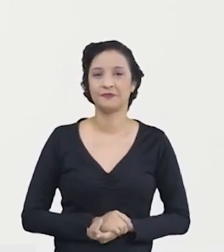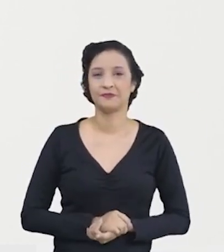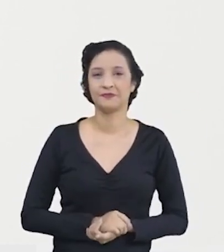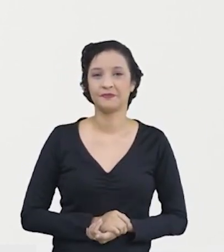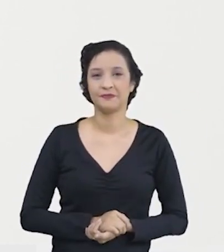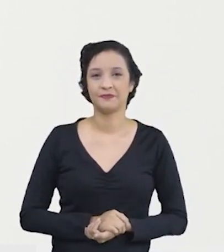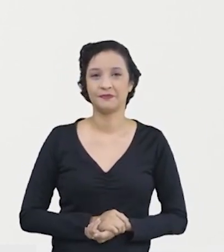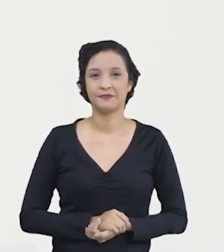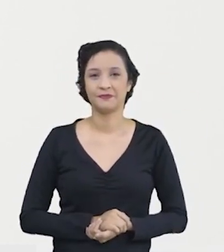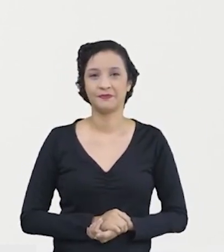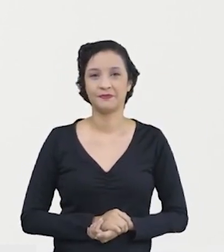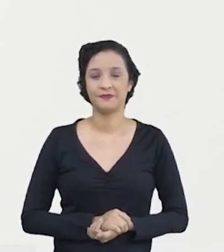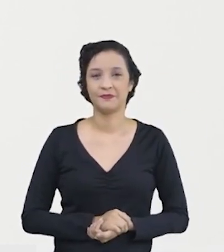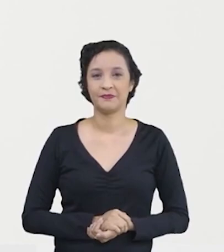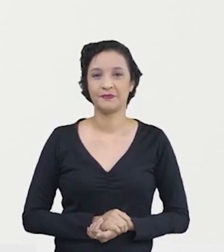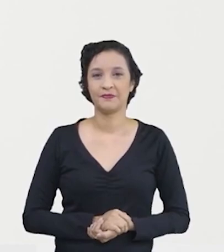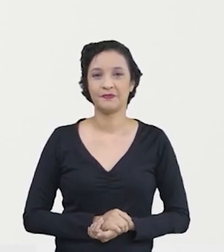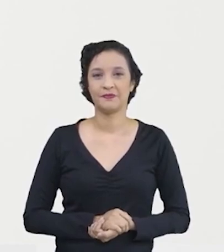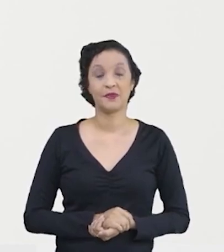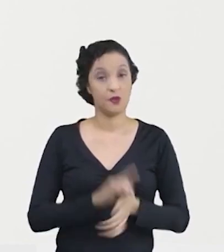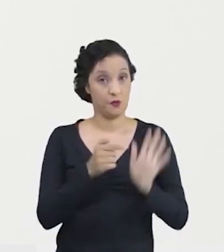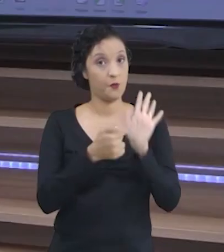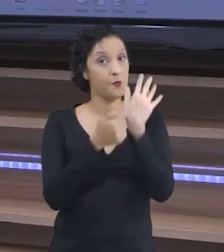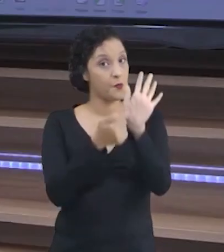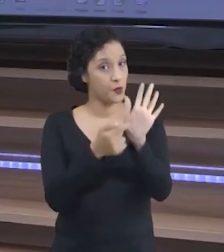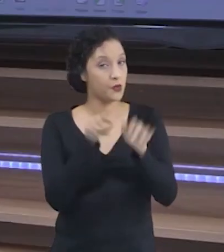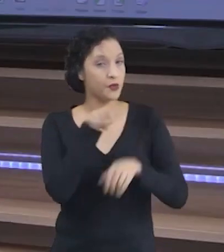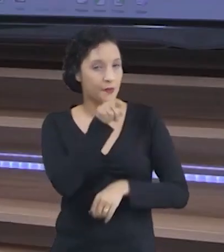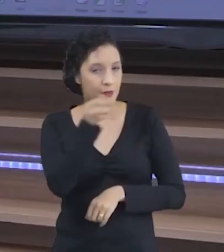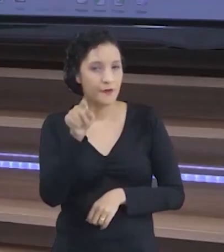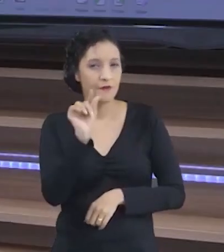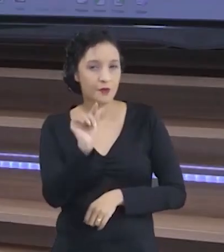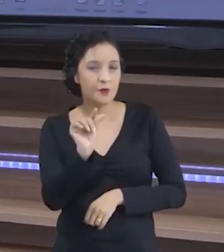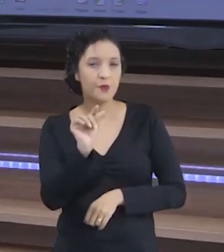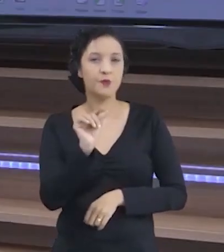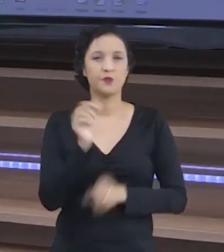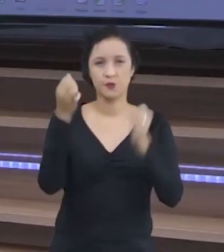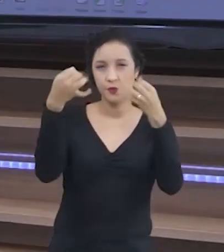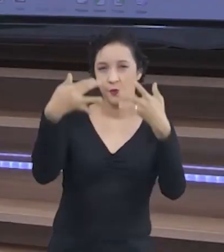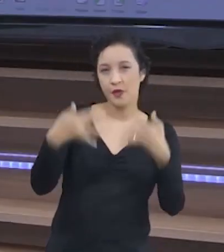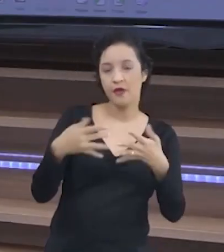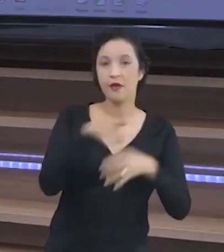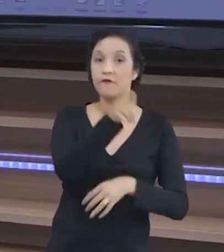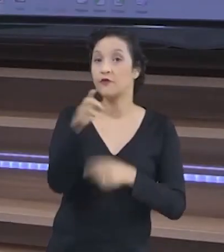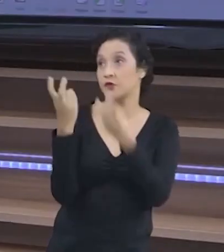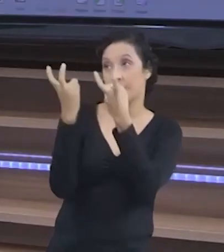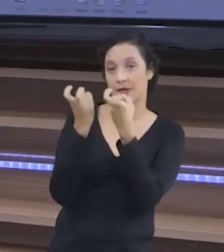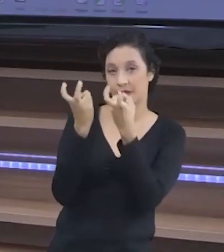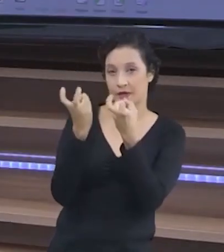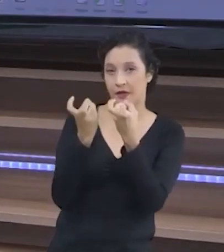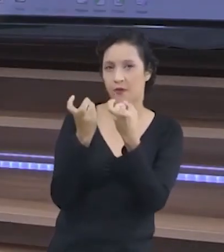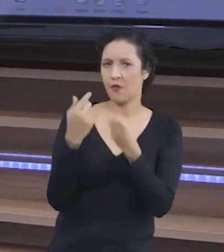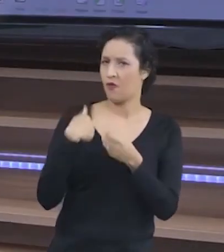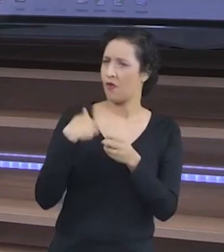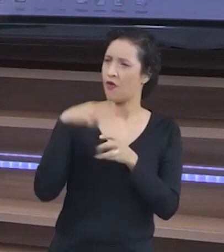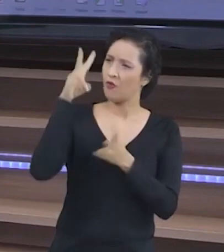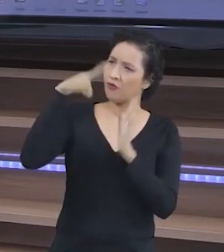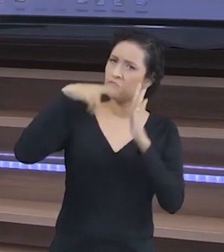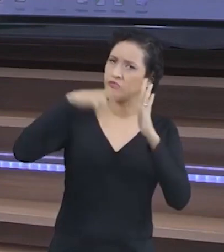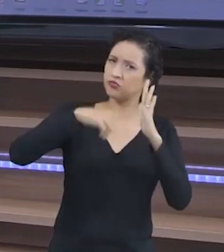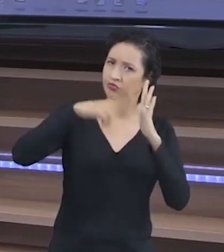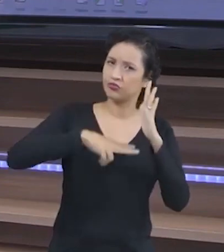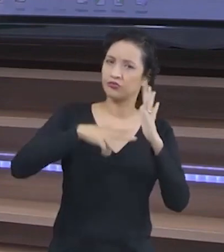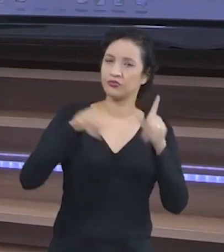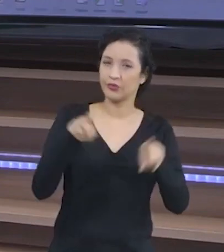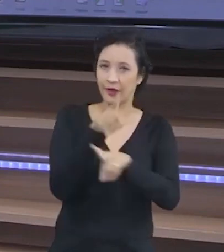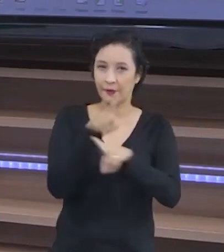iá. Deixa eu falar aqui para vocês uma coisa. O que eu quero que vocês percebam? Quando eu li essa música,